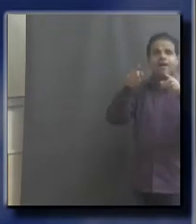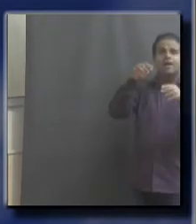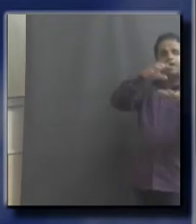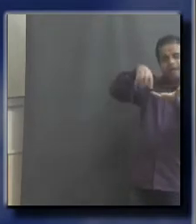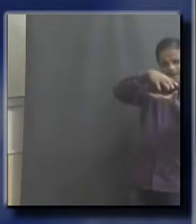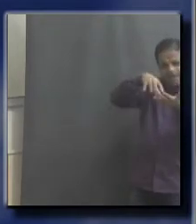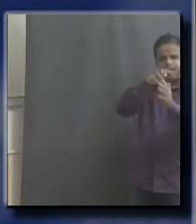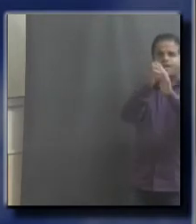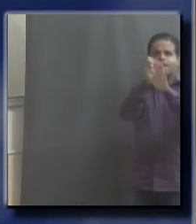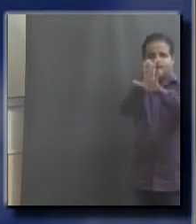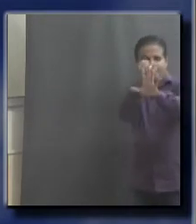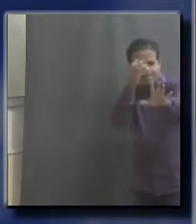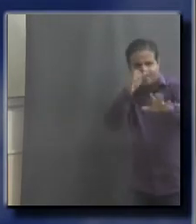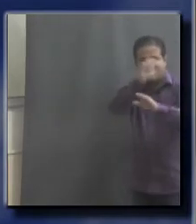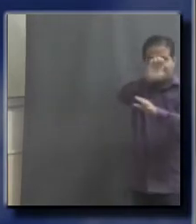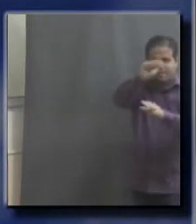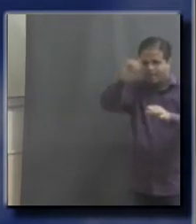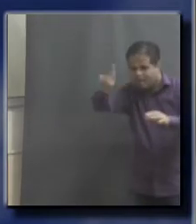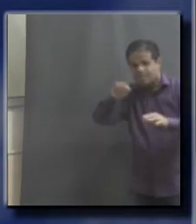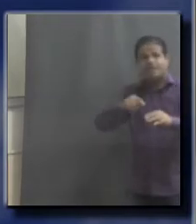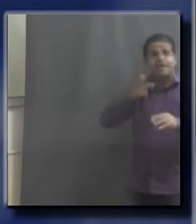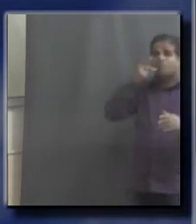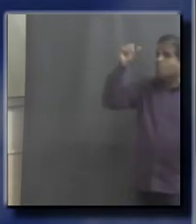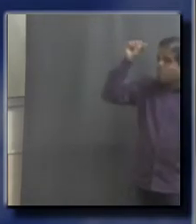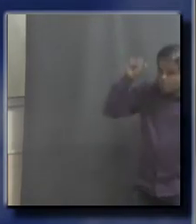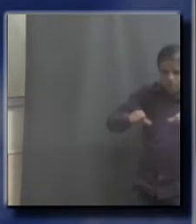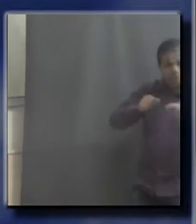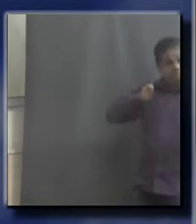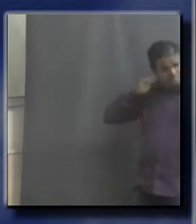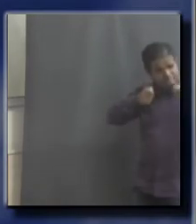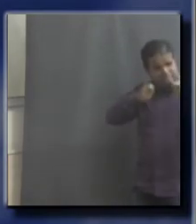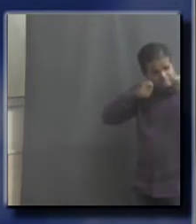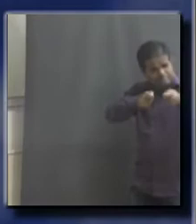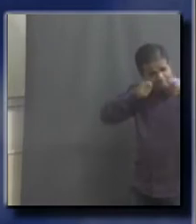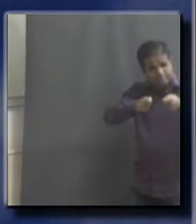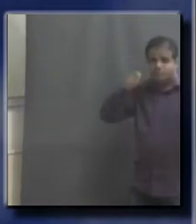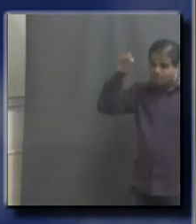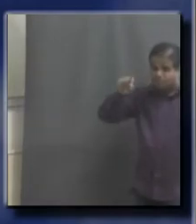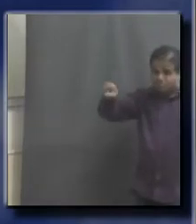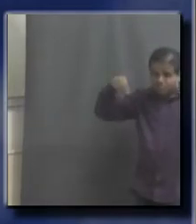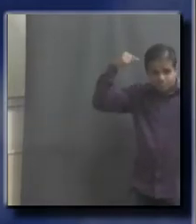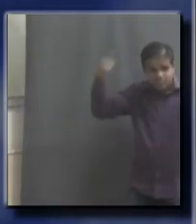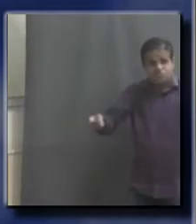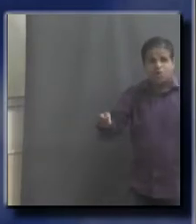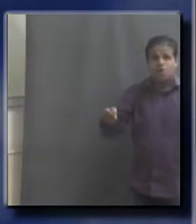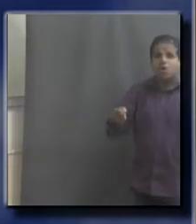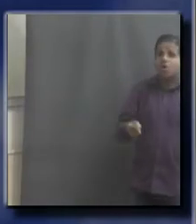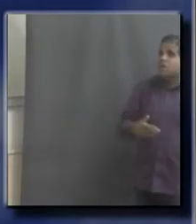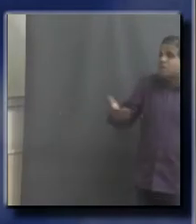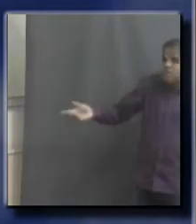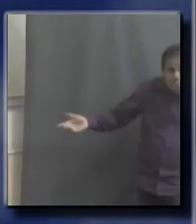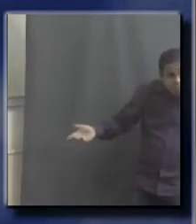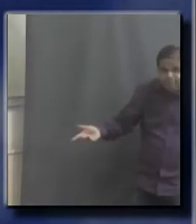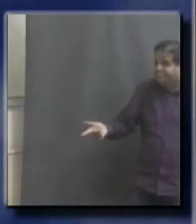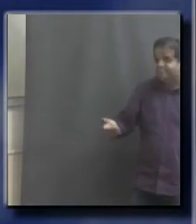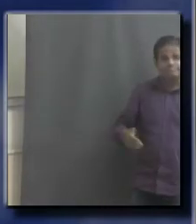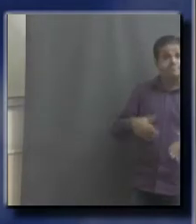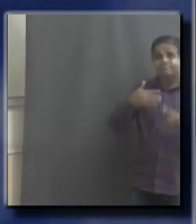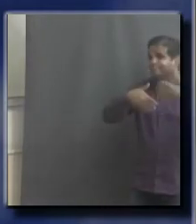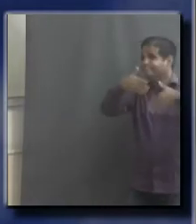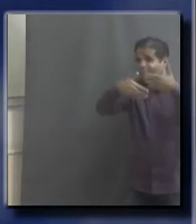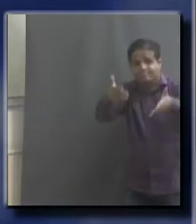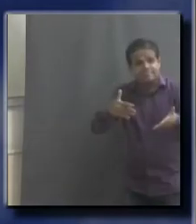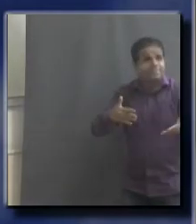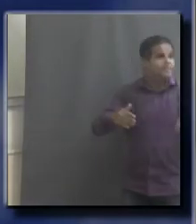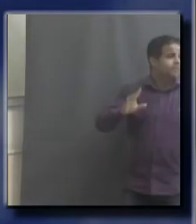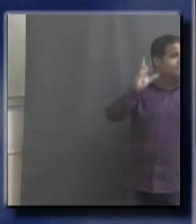em EAD, ela se intensificou. Não é? E, no momento em que ela se intensifica,